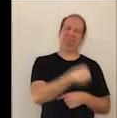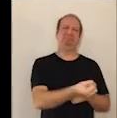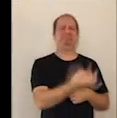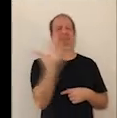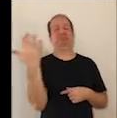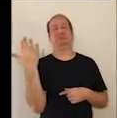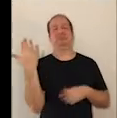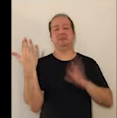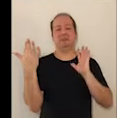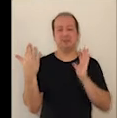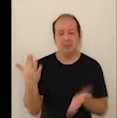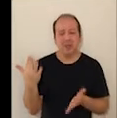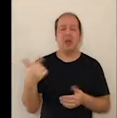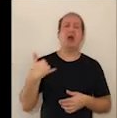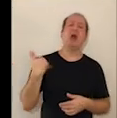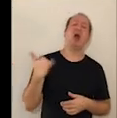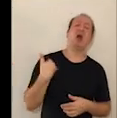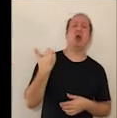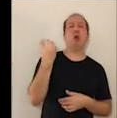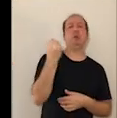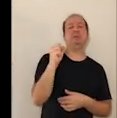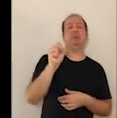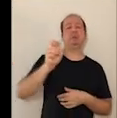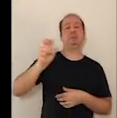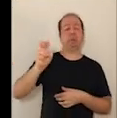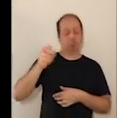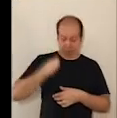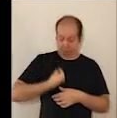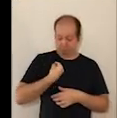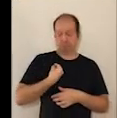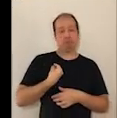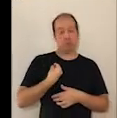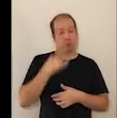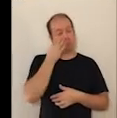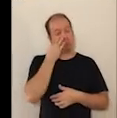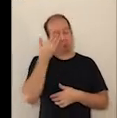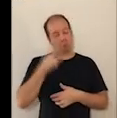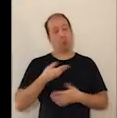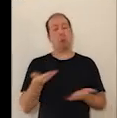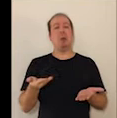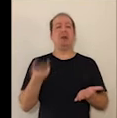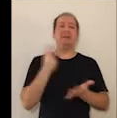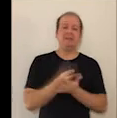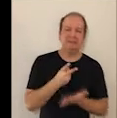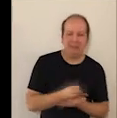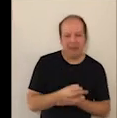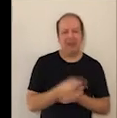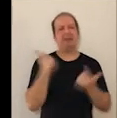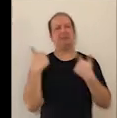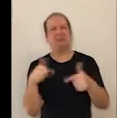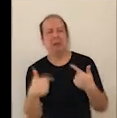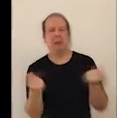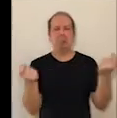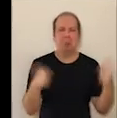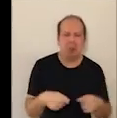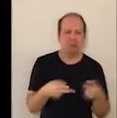prazer. Estou com 85 anos e continuo vivo. Eu posso caminhar, posso